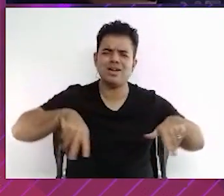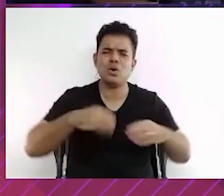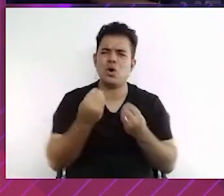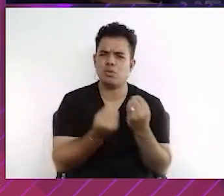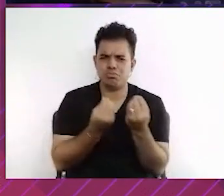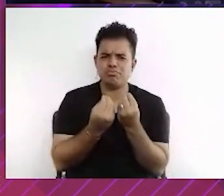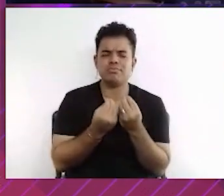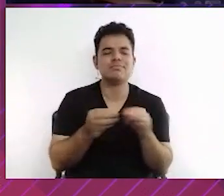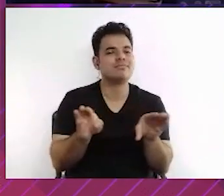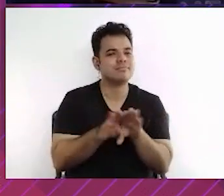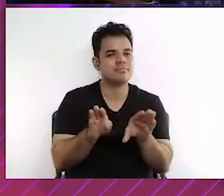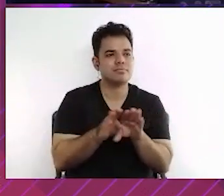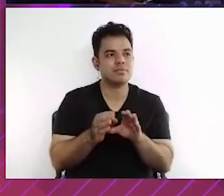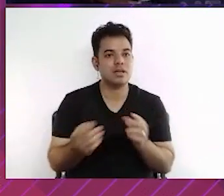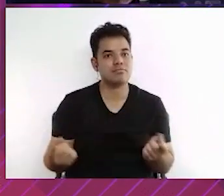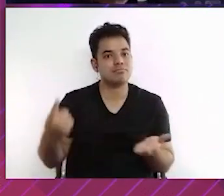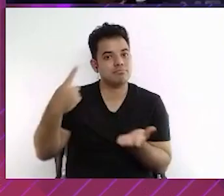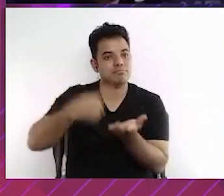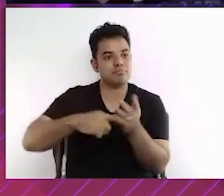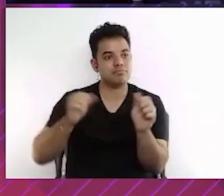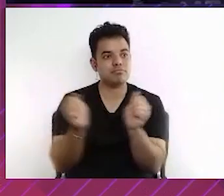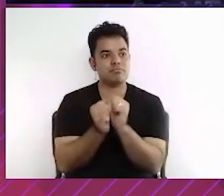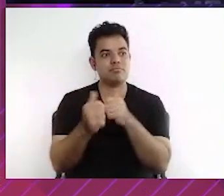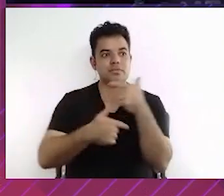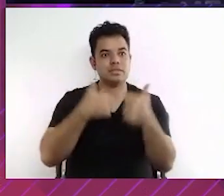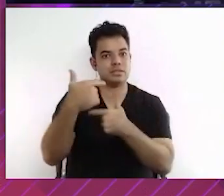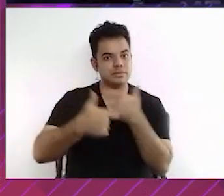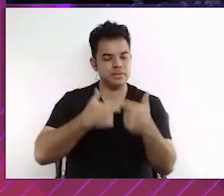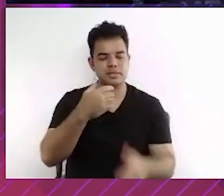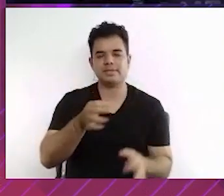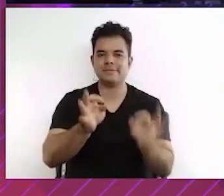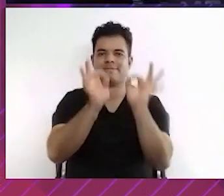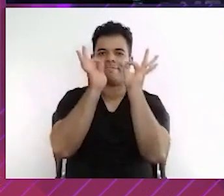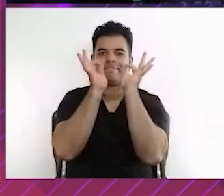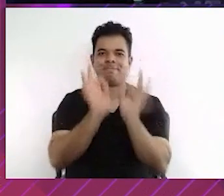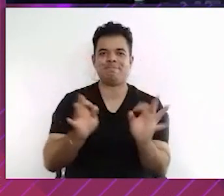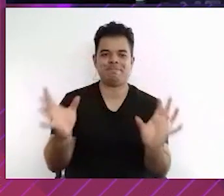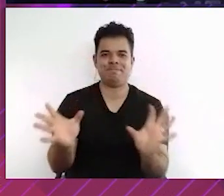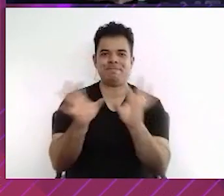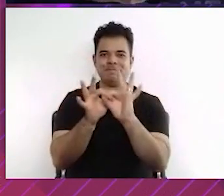entre a 3Data e o Mater Dei deu muito certo.